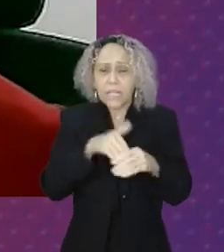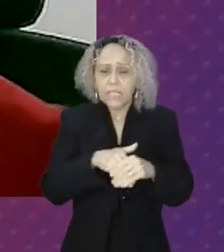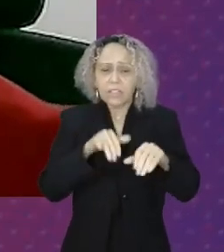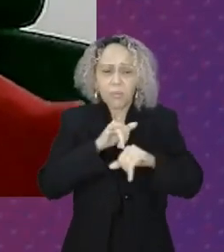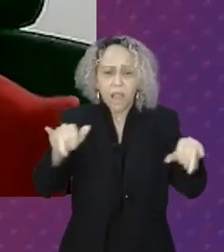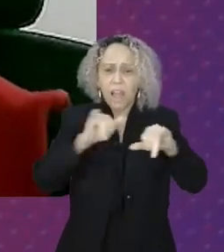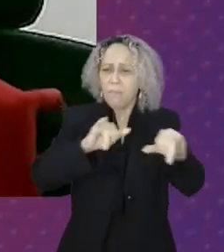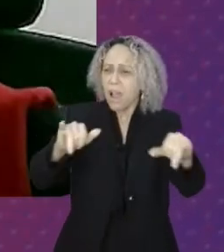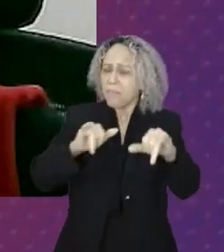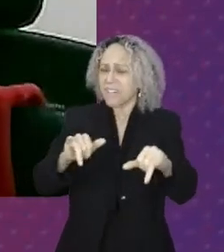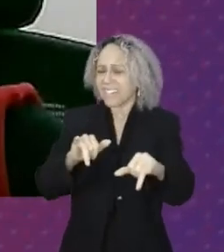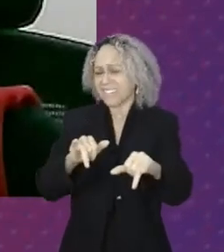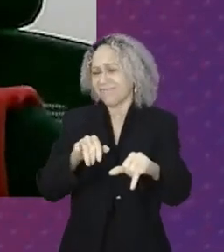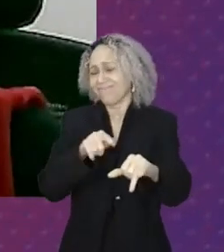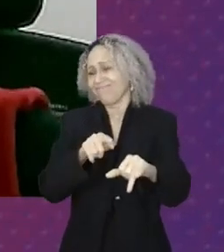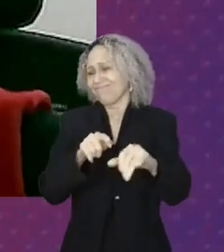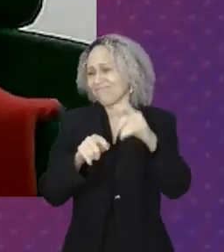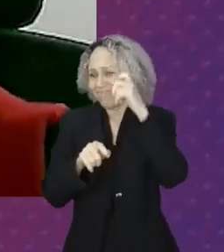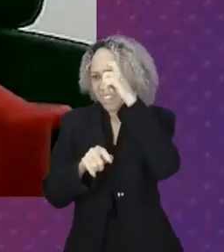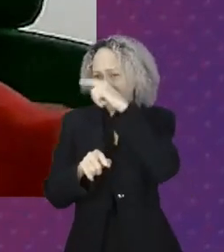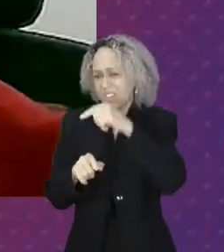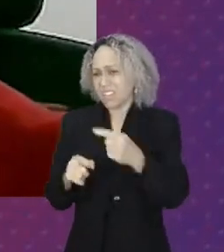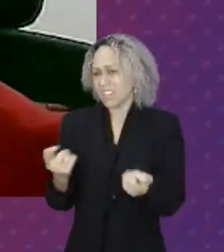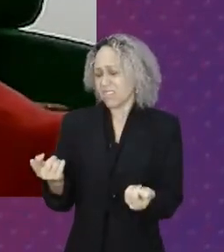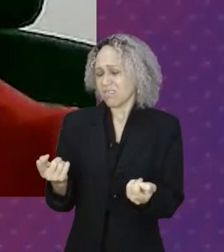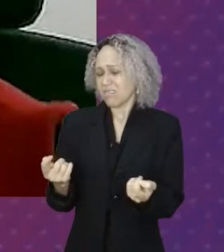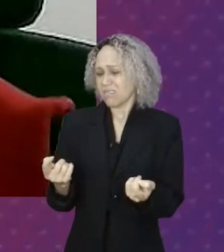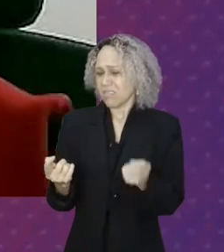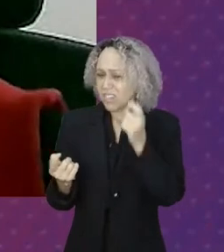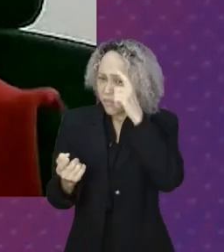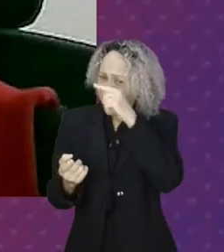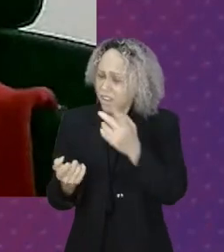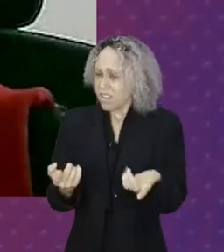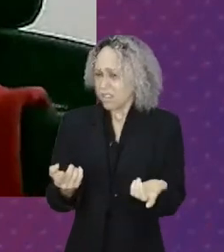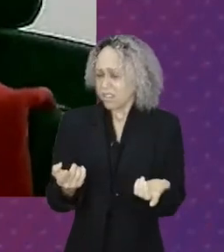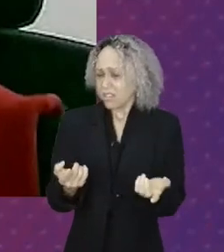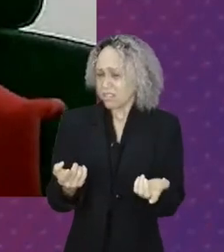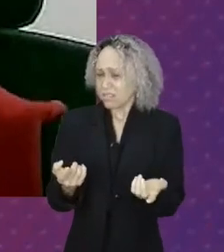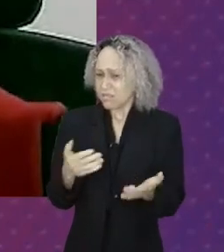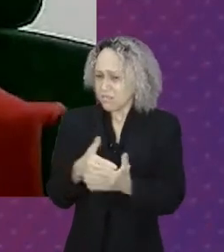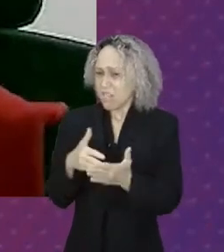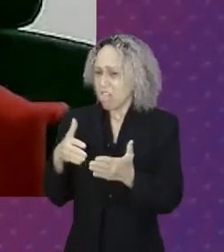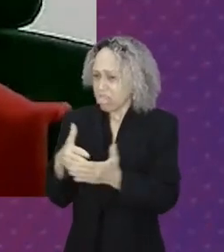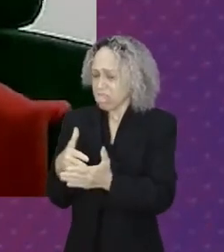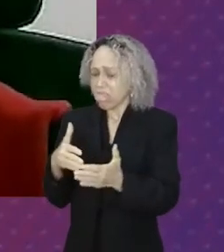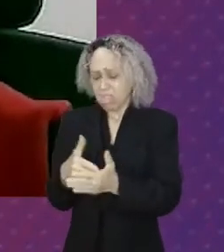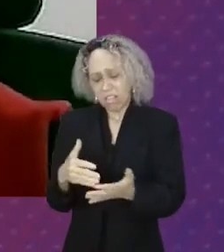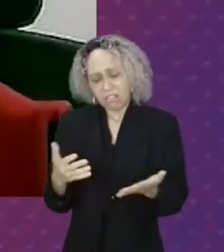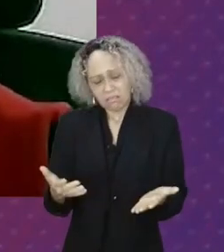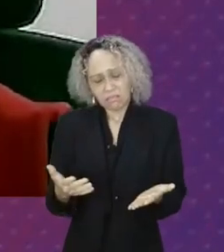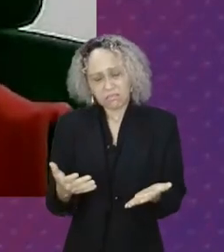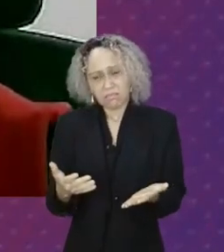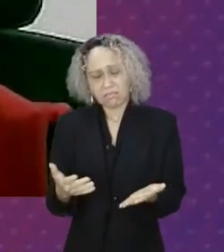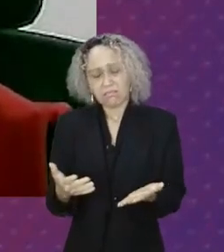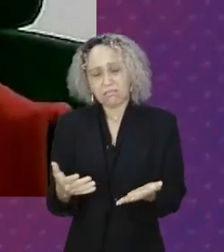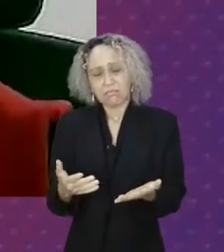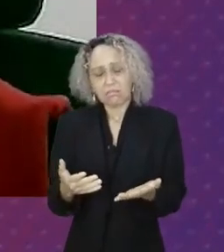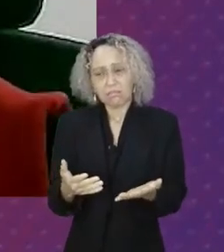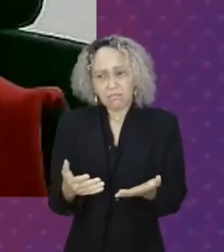candidatas, ou a dificuldade da participação na própria